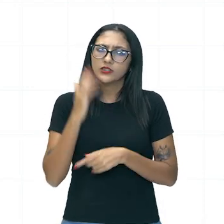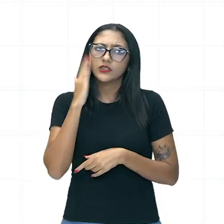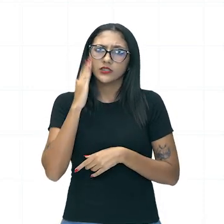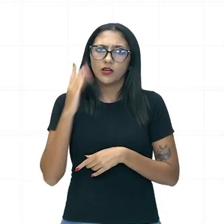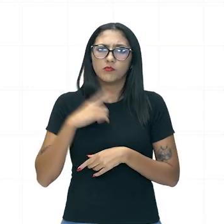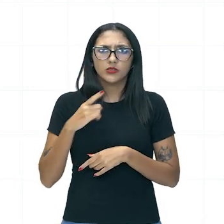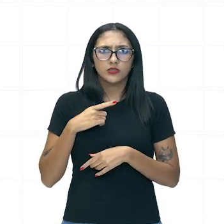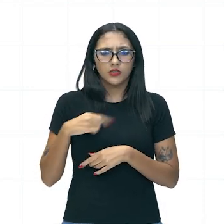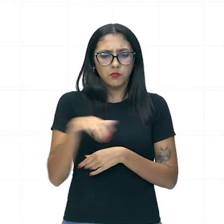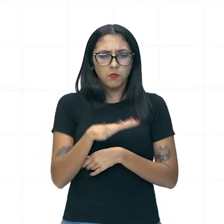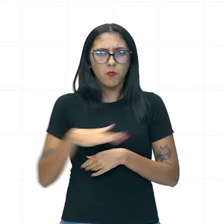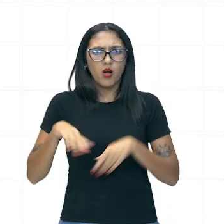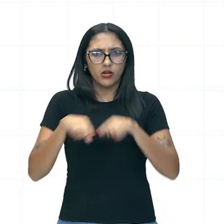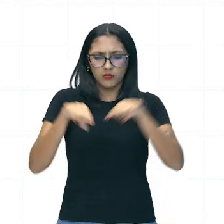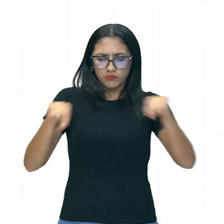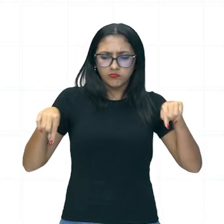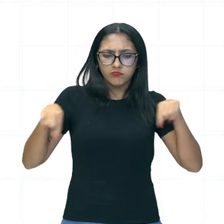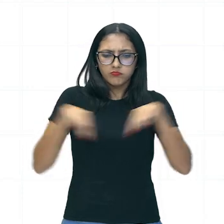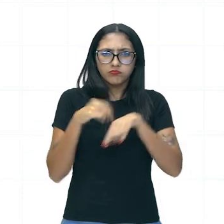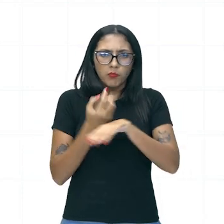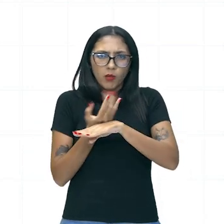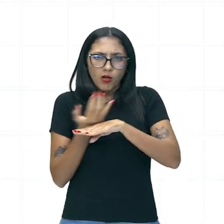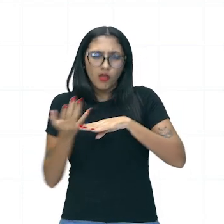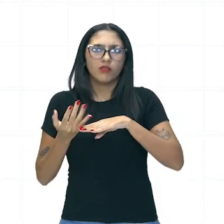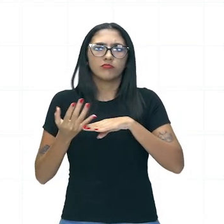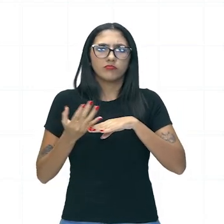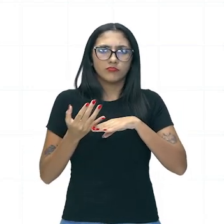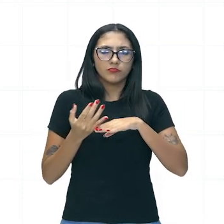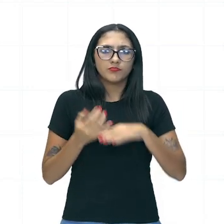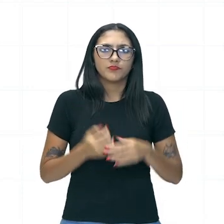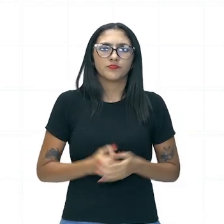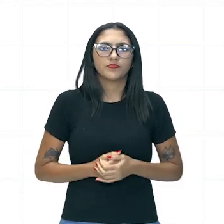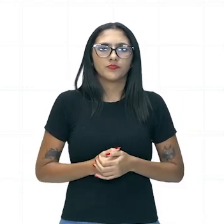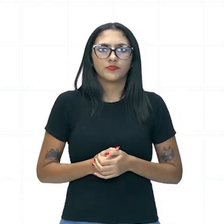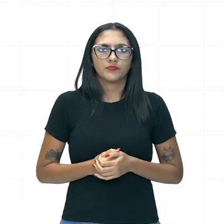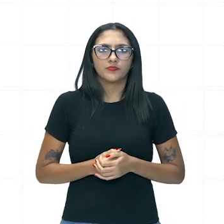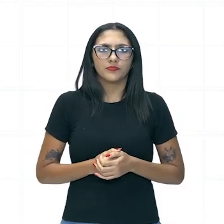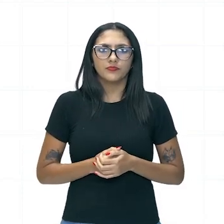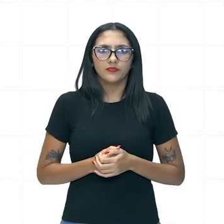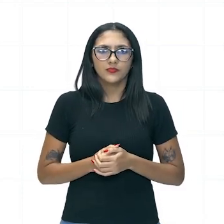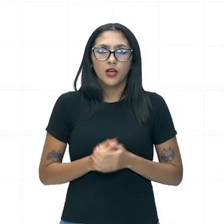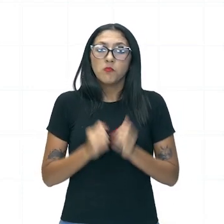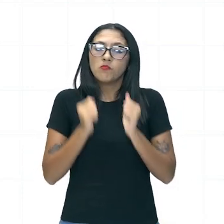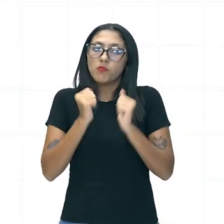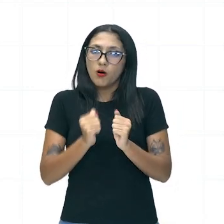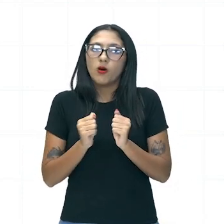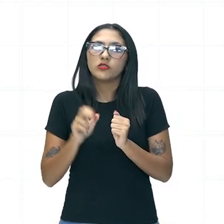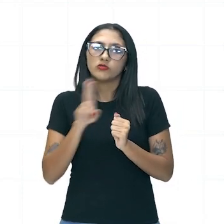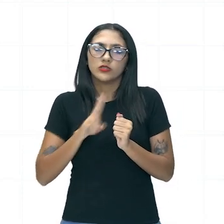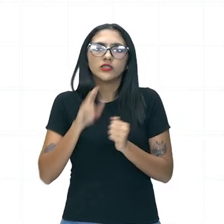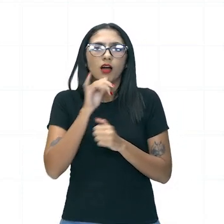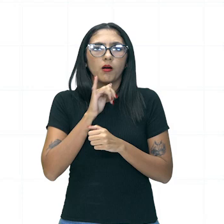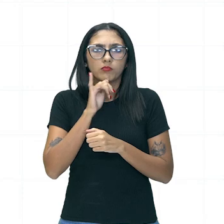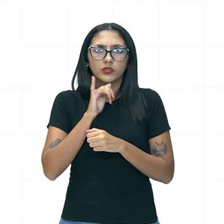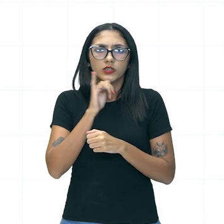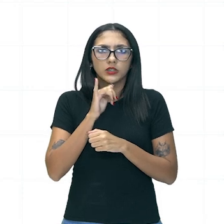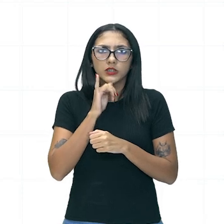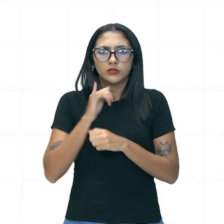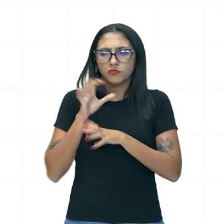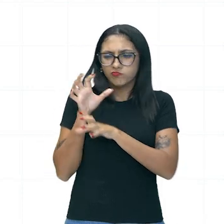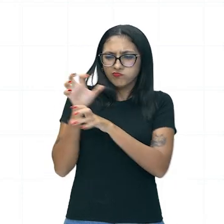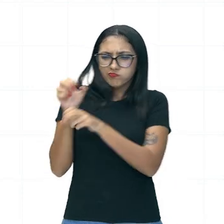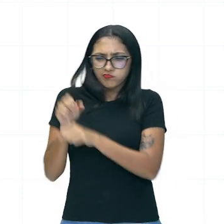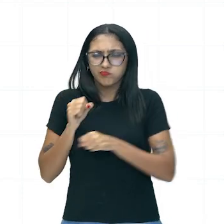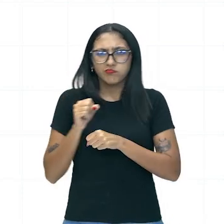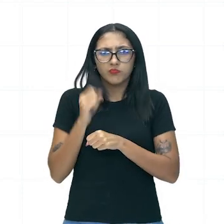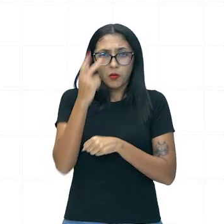num campo de gramado, né? E é permitido também agarrar o jogador que tem a posse da bola